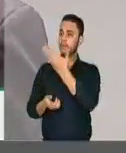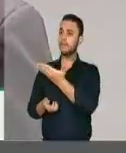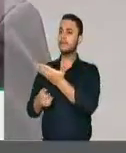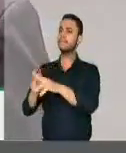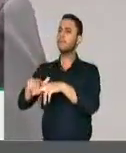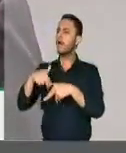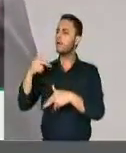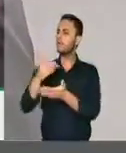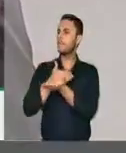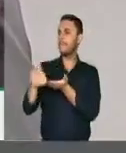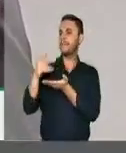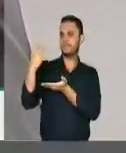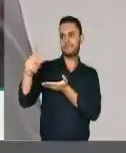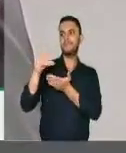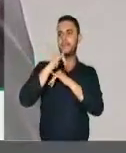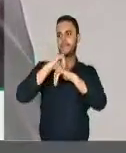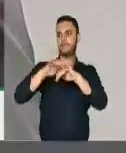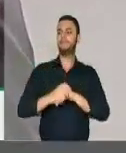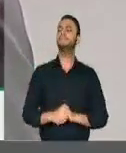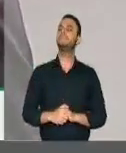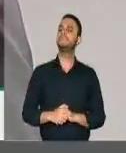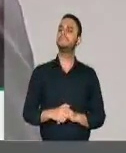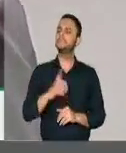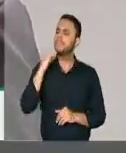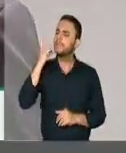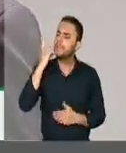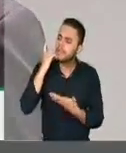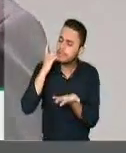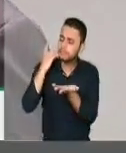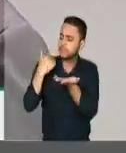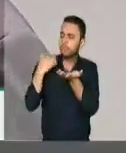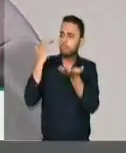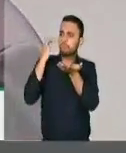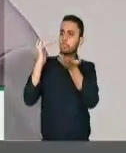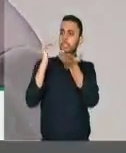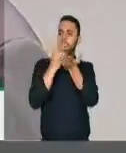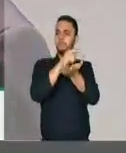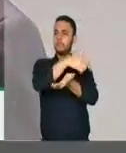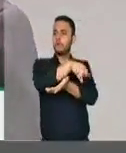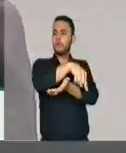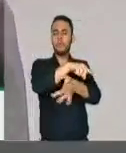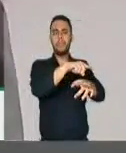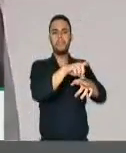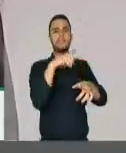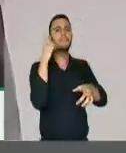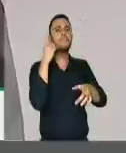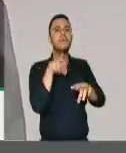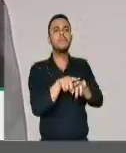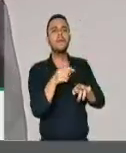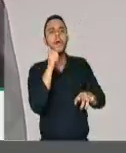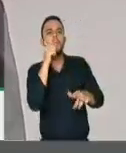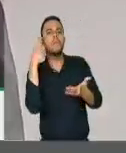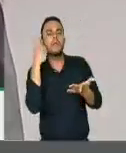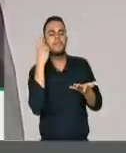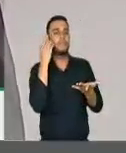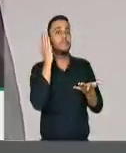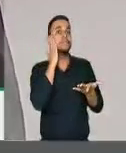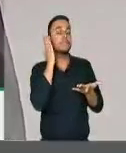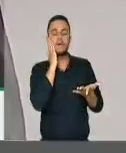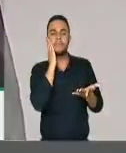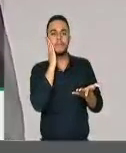início já do seu pronunciamento. Deputada Janete, eu não sei se os deputados e deputadas têm